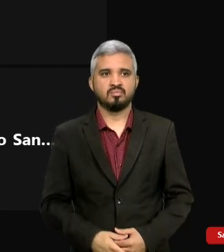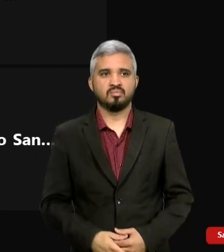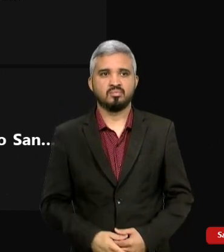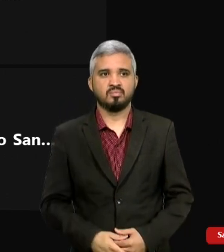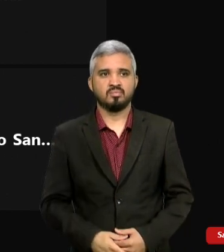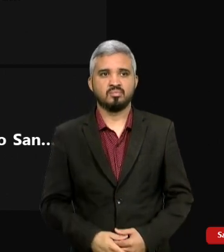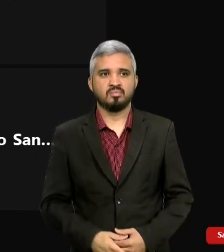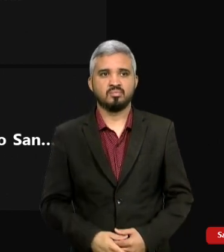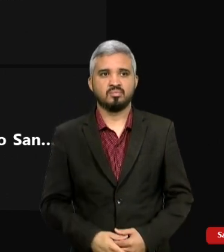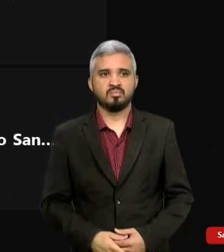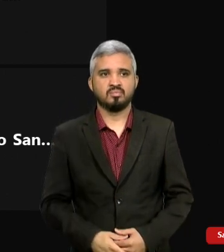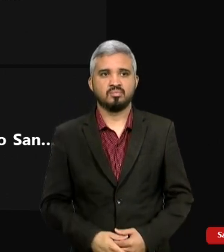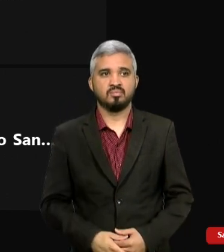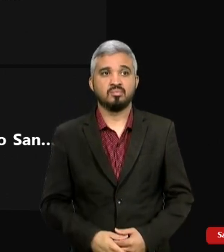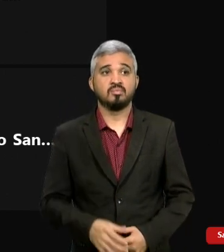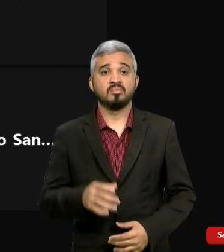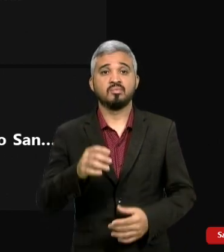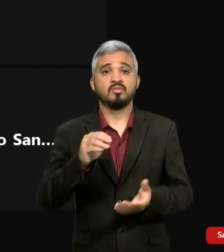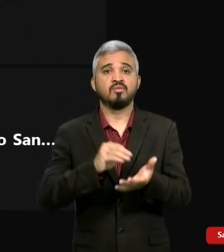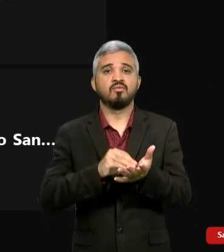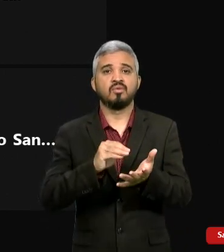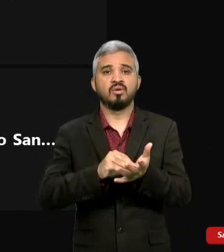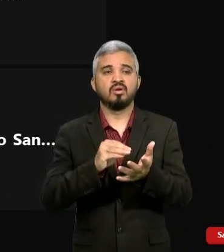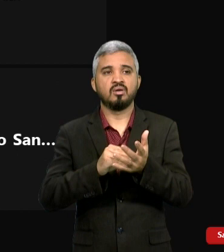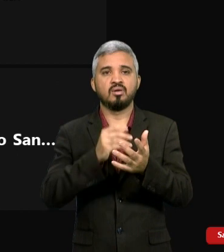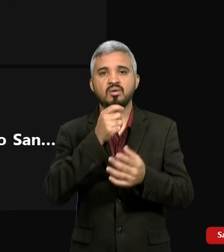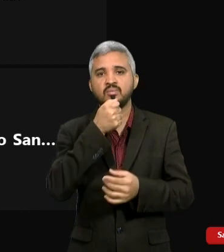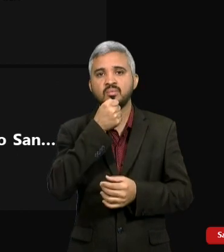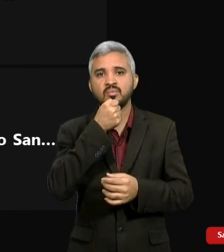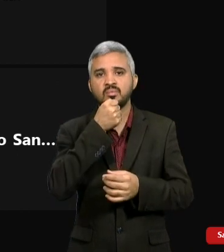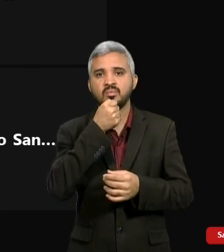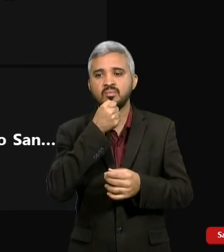Deputada Andréia, o senhor está sem áudio.